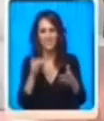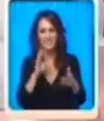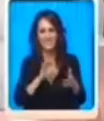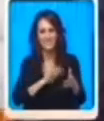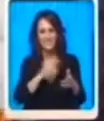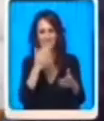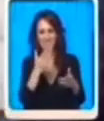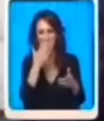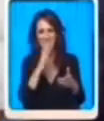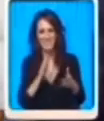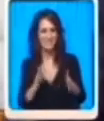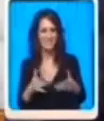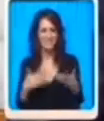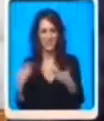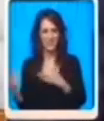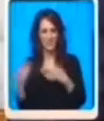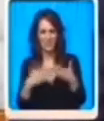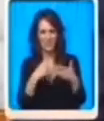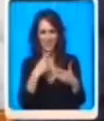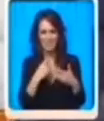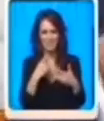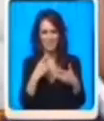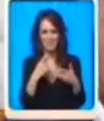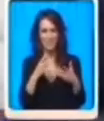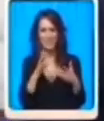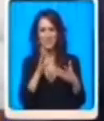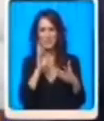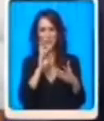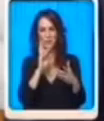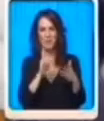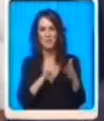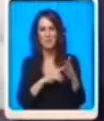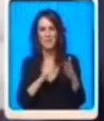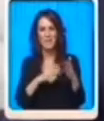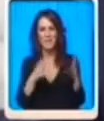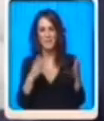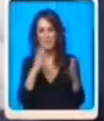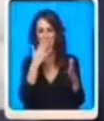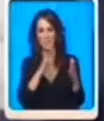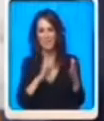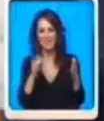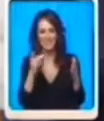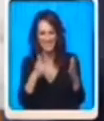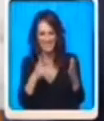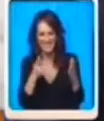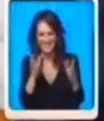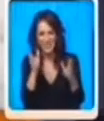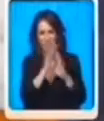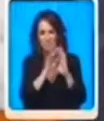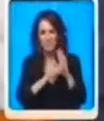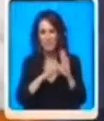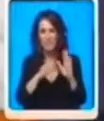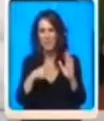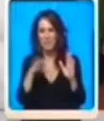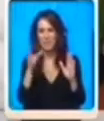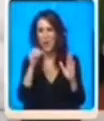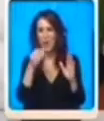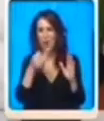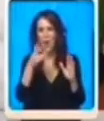parecido aquelas artistas, aquelas convidadas americanas num programa de uma. É uma apresentadora que como é que ela se chama? Ópera, não sei o que.